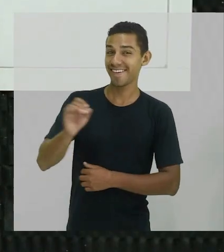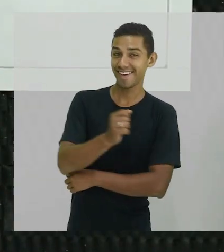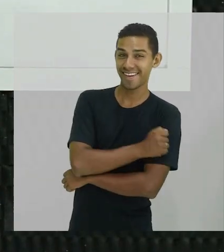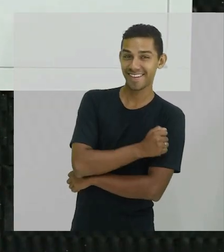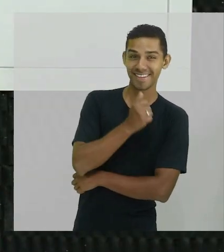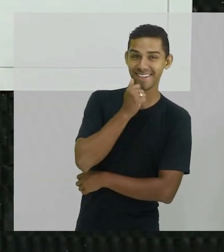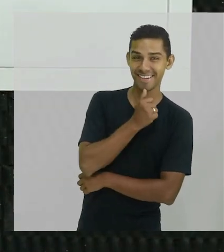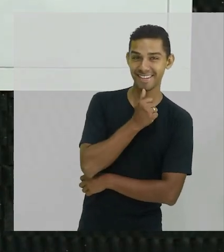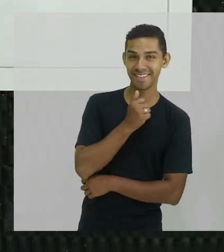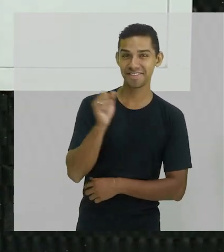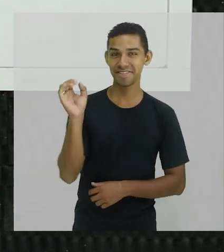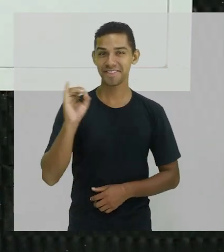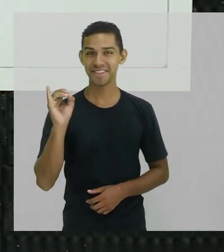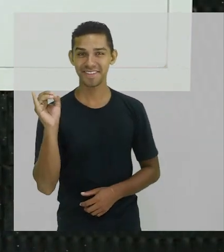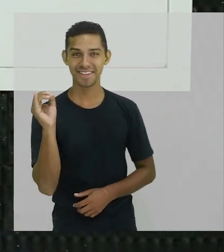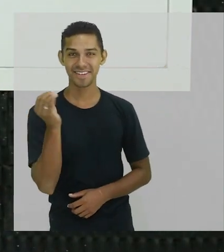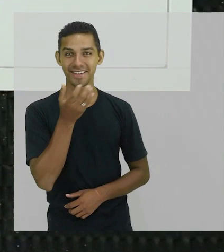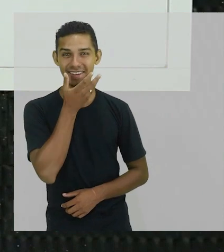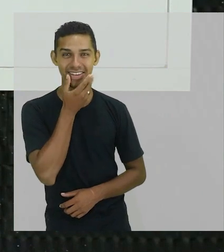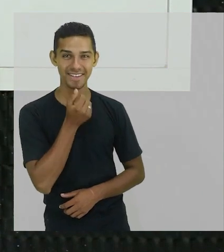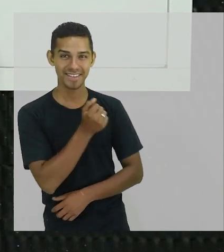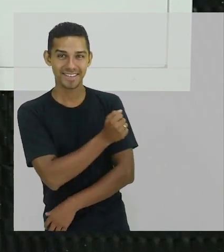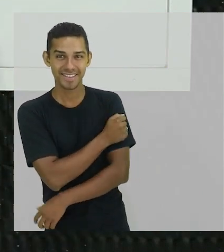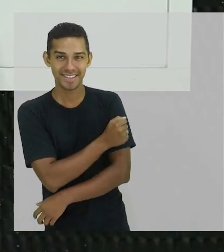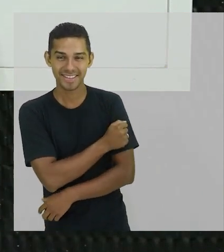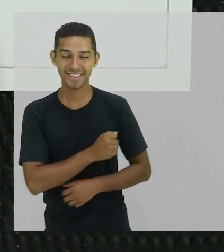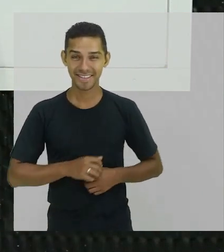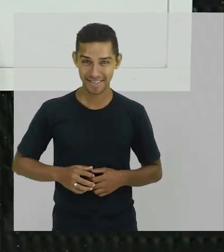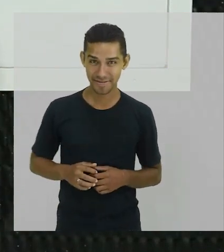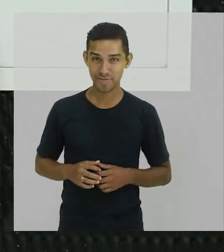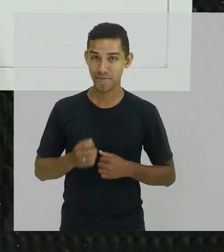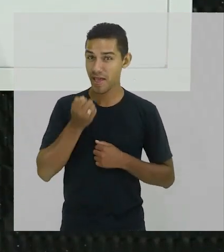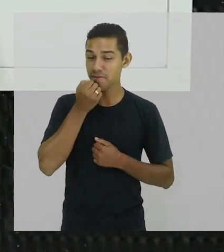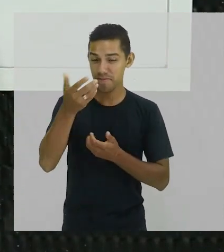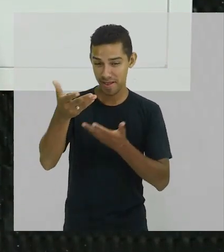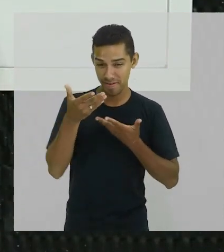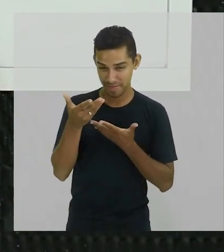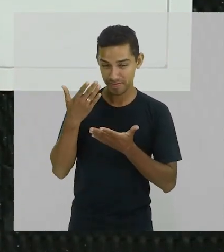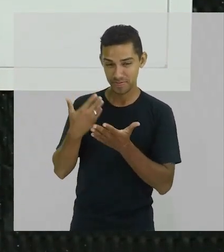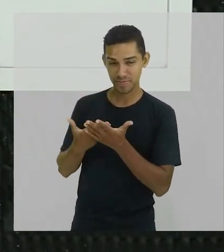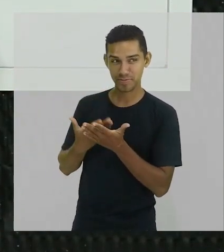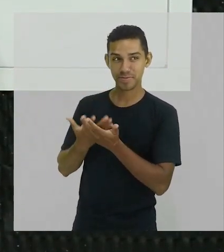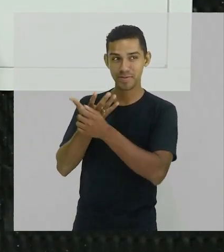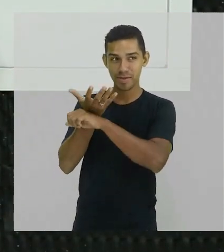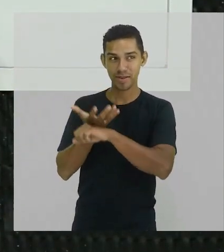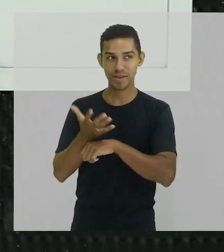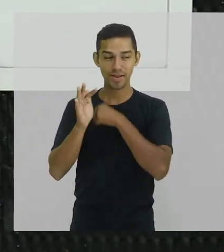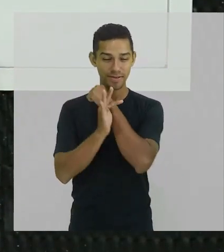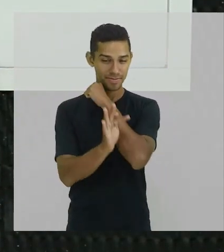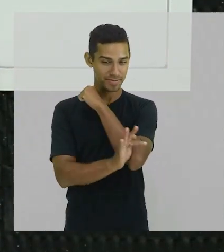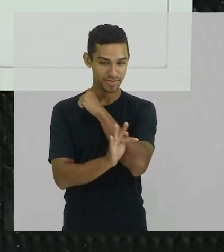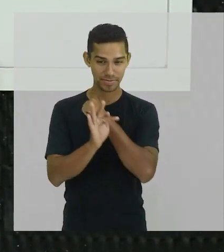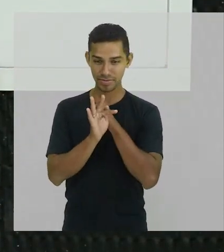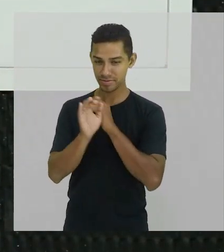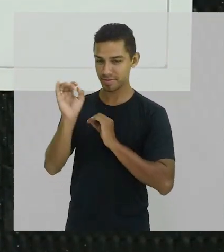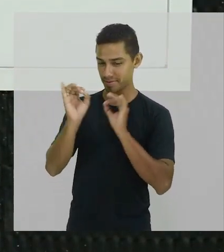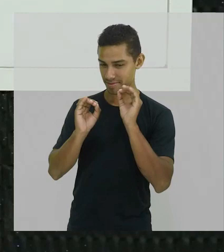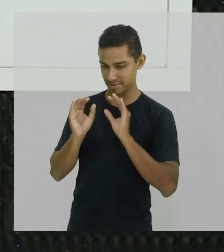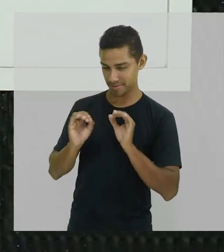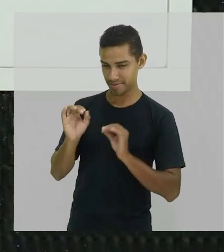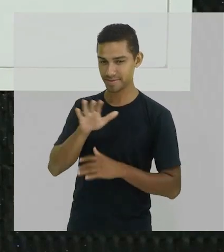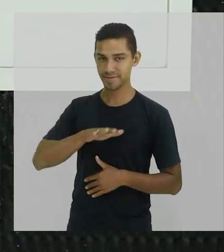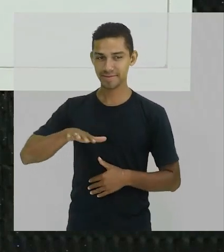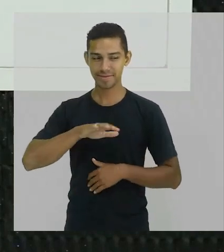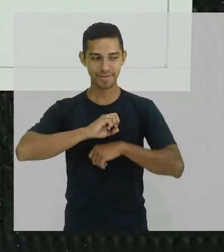Olá, aluna. Olá, aluno. Bem-vindo a mais uma aula de Física aqui pelo preparatório Paz UEMA Enem, né? Hoje nós vamos dar continuidade falando